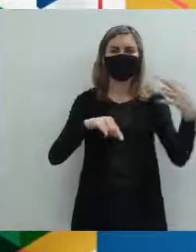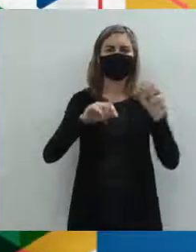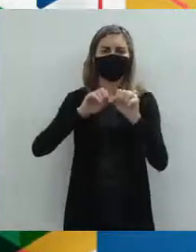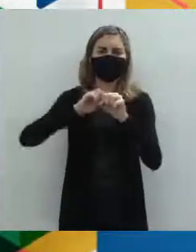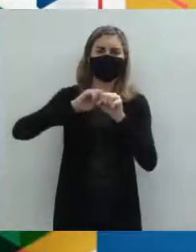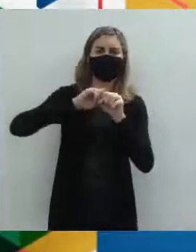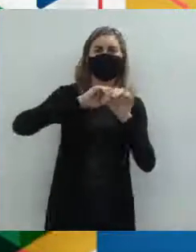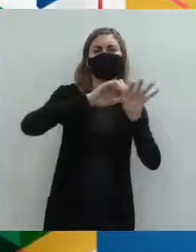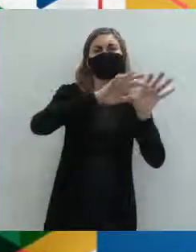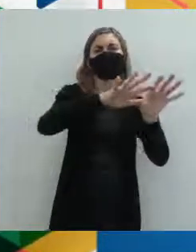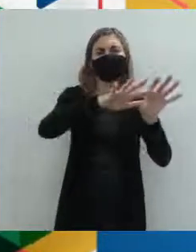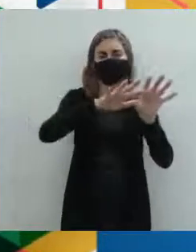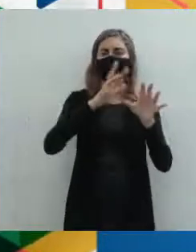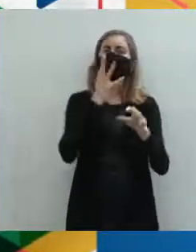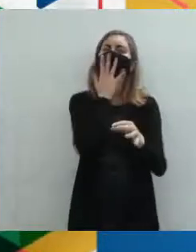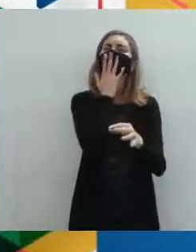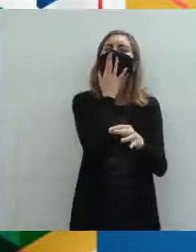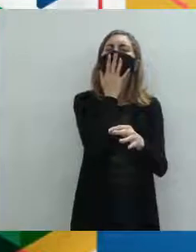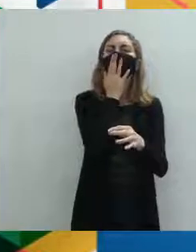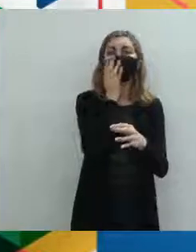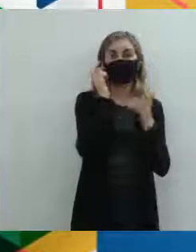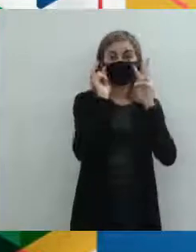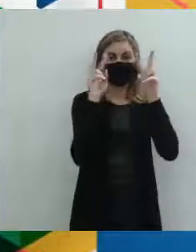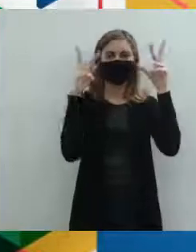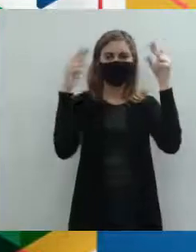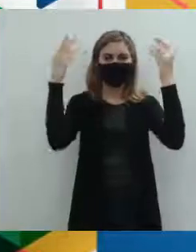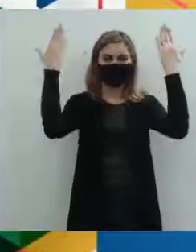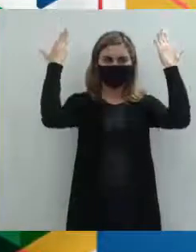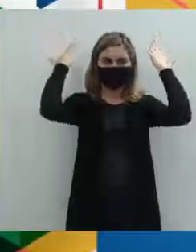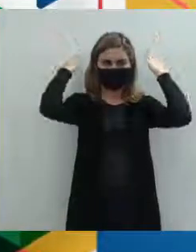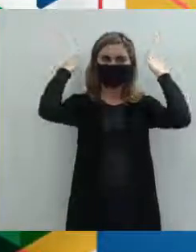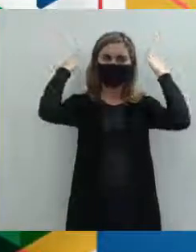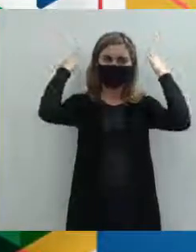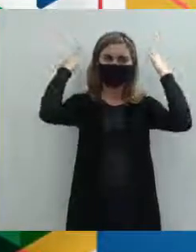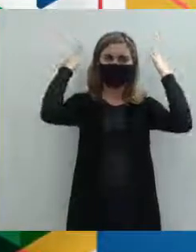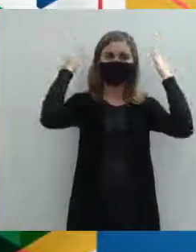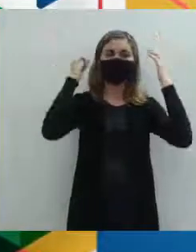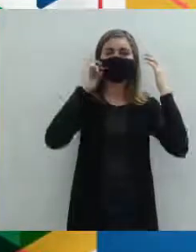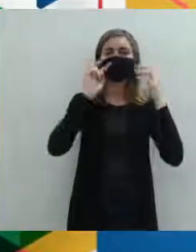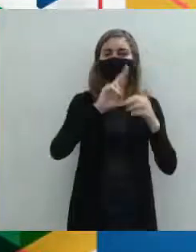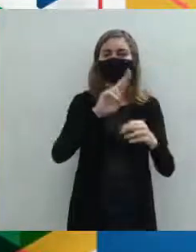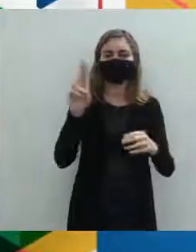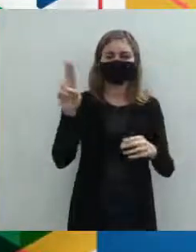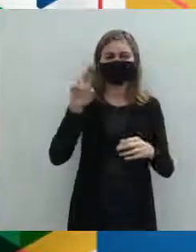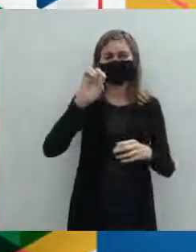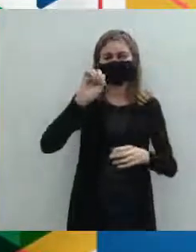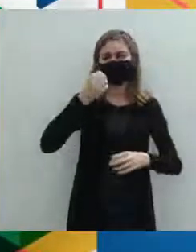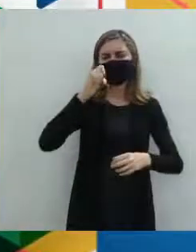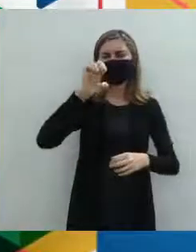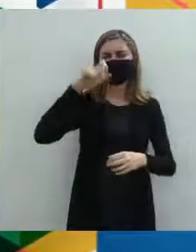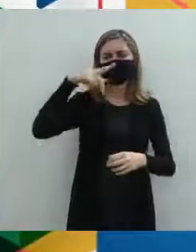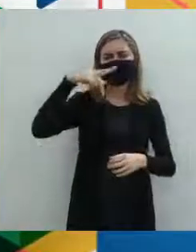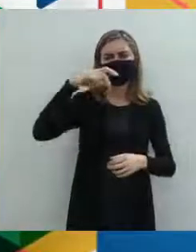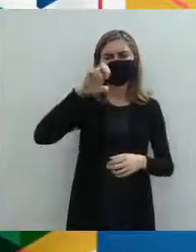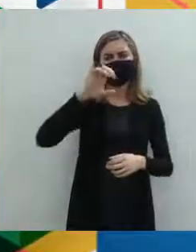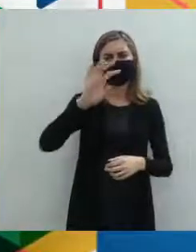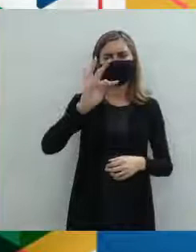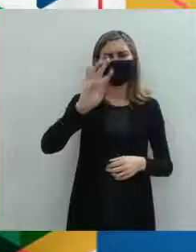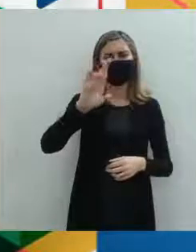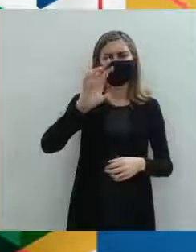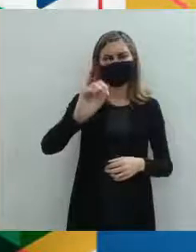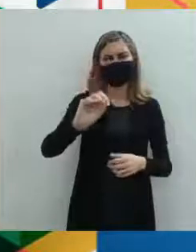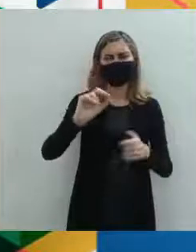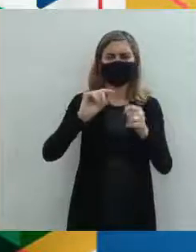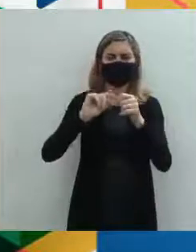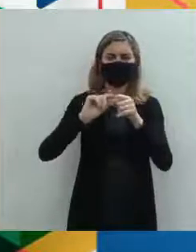luz, né, num feixe de cores, como vocês estão vendo aí, que é chamado de espectro. Ele faz, né,